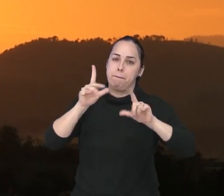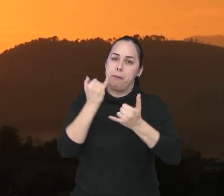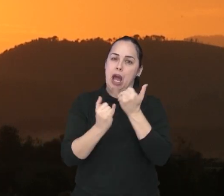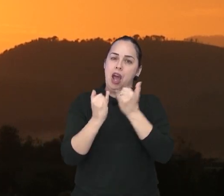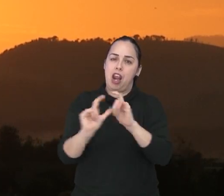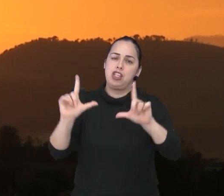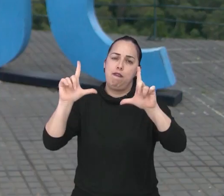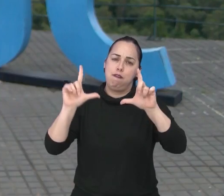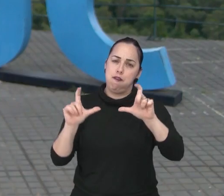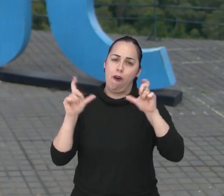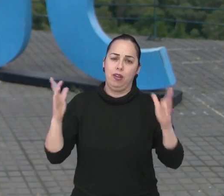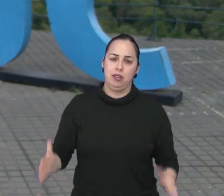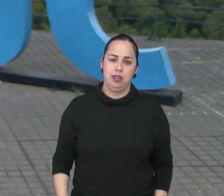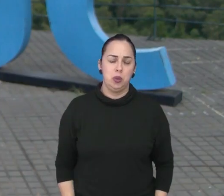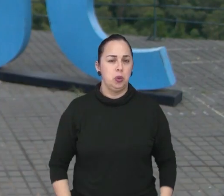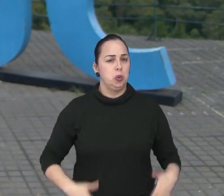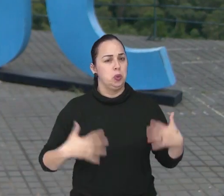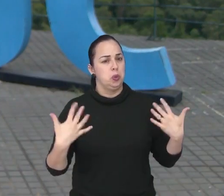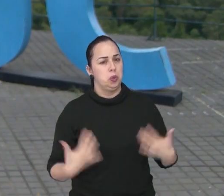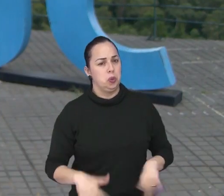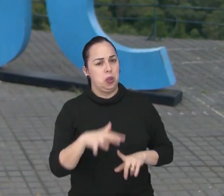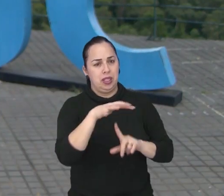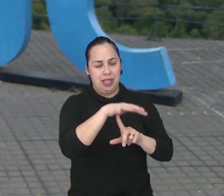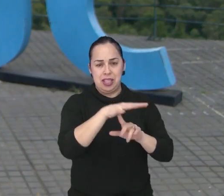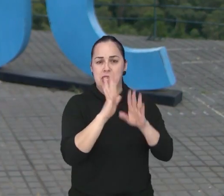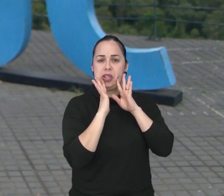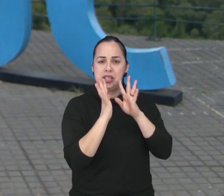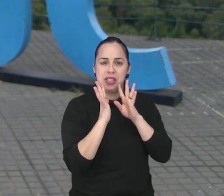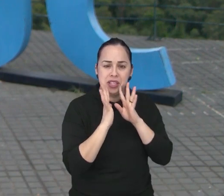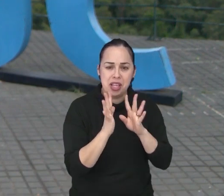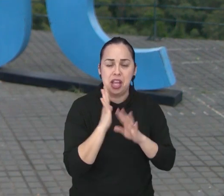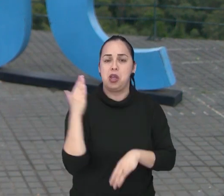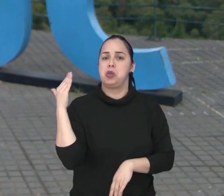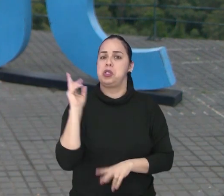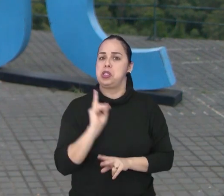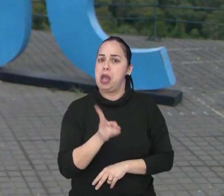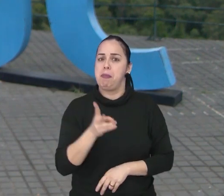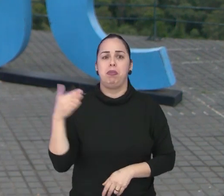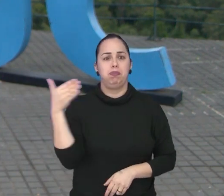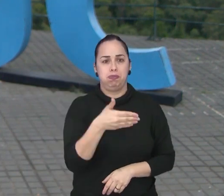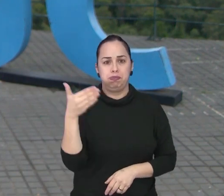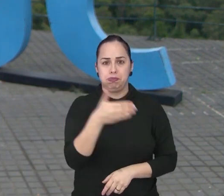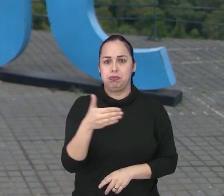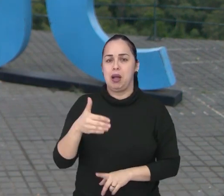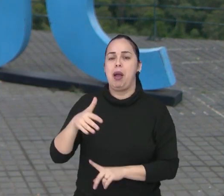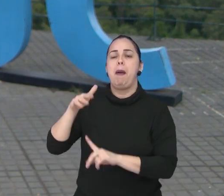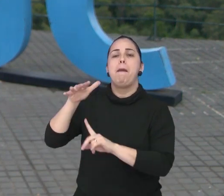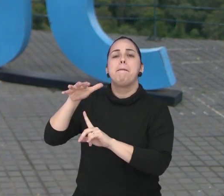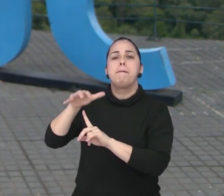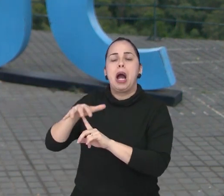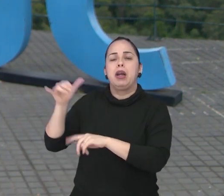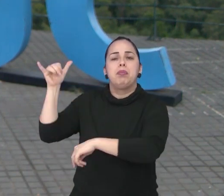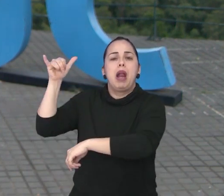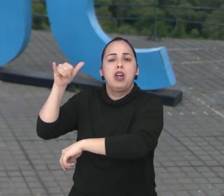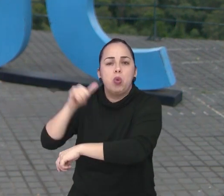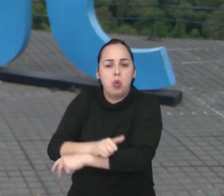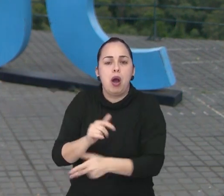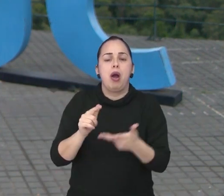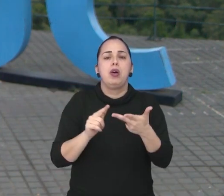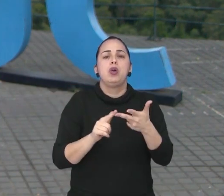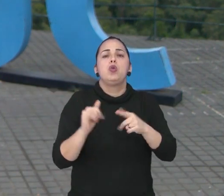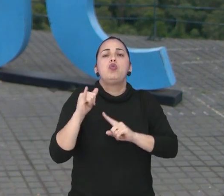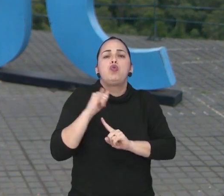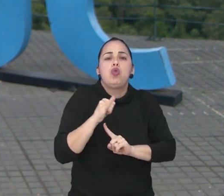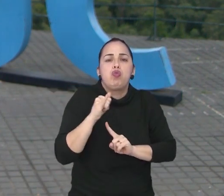cartão postal? Me encanto com todos os parques. Então, o Parque da Cidade, estou sempre por lá. O parque perto do aeroporto, o